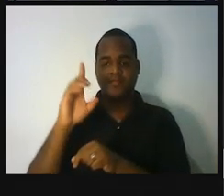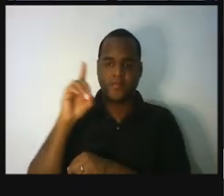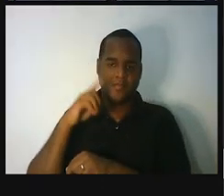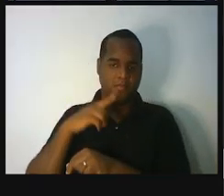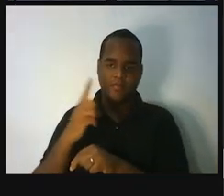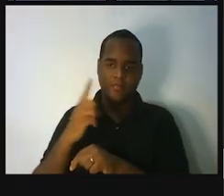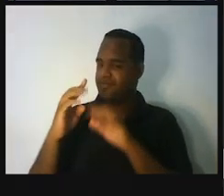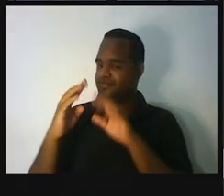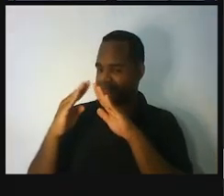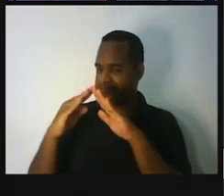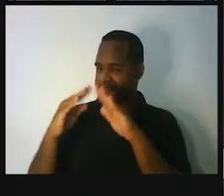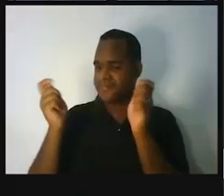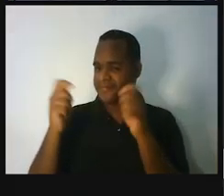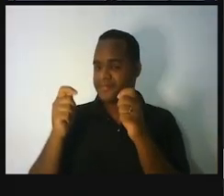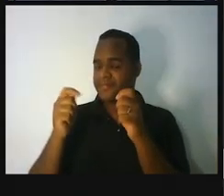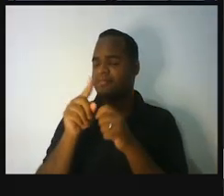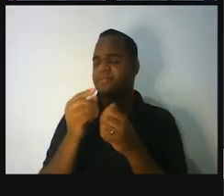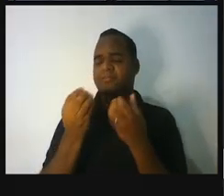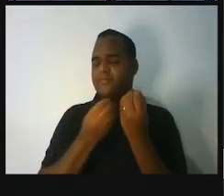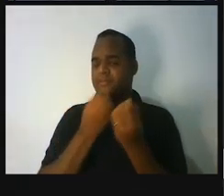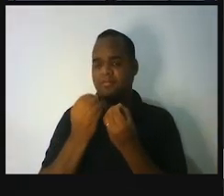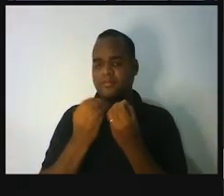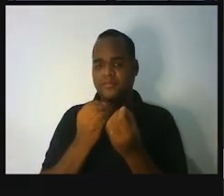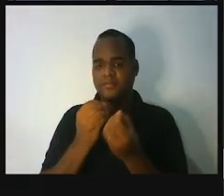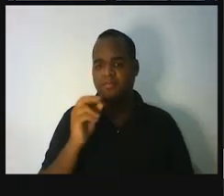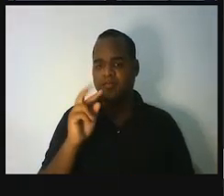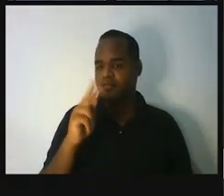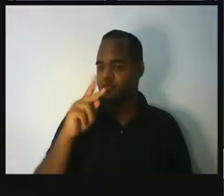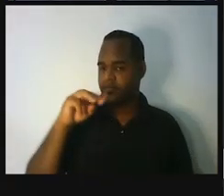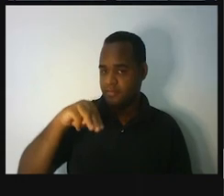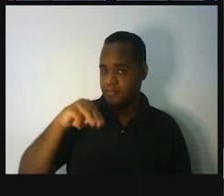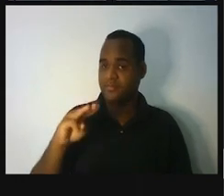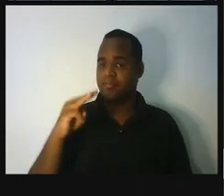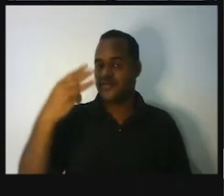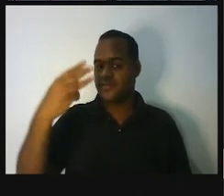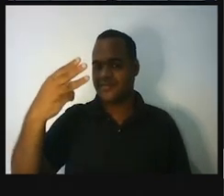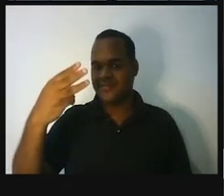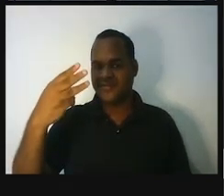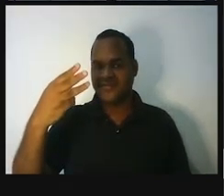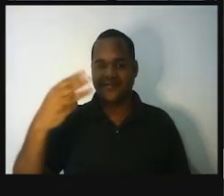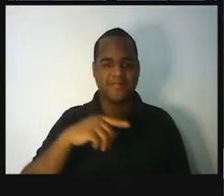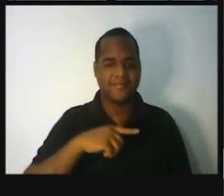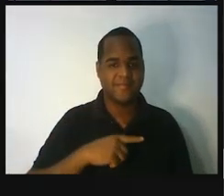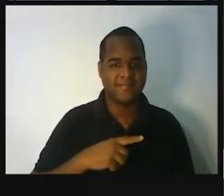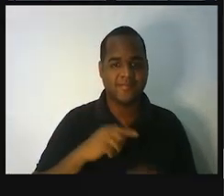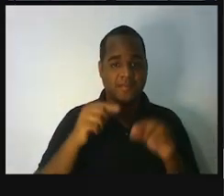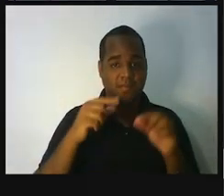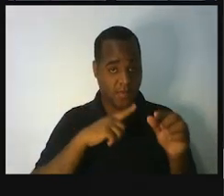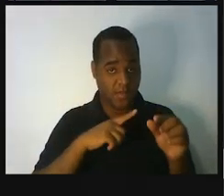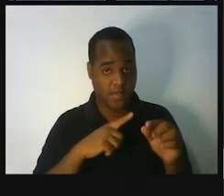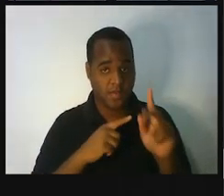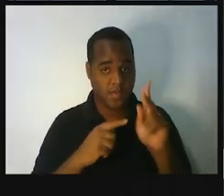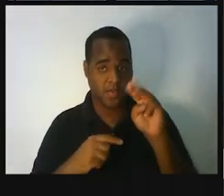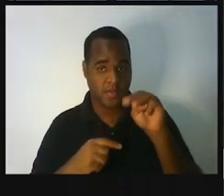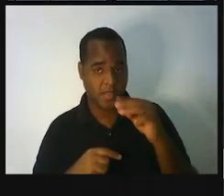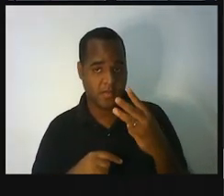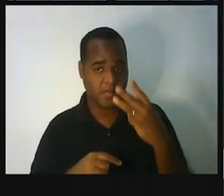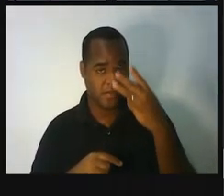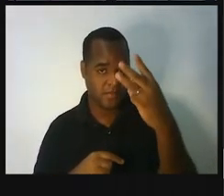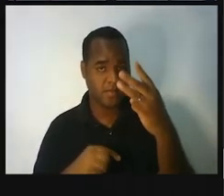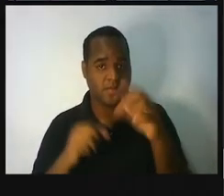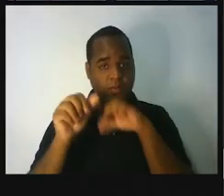casinha e eu caio no hectômetro cúbico. Ó, Está em quilômetro cúbico, vou uma